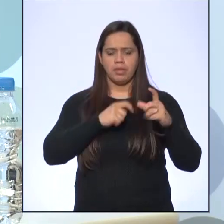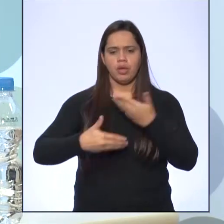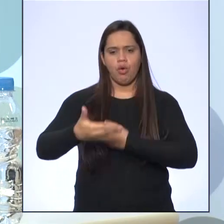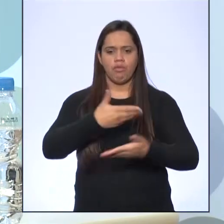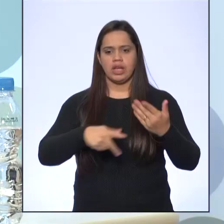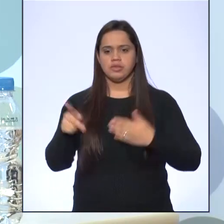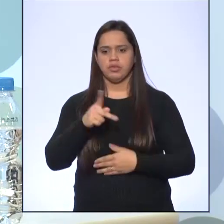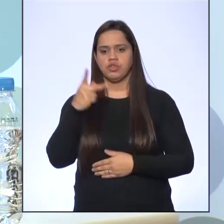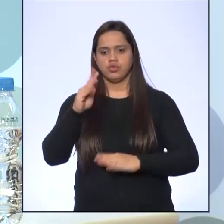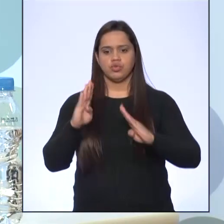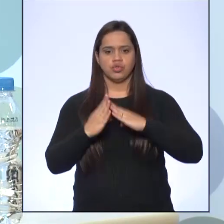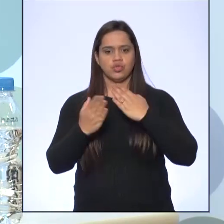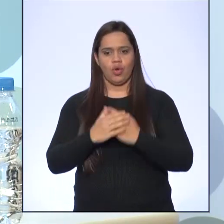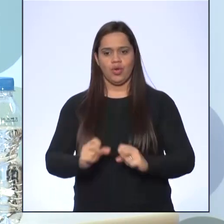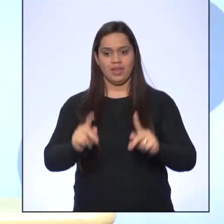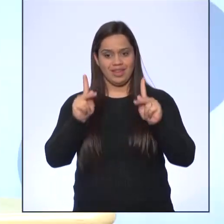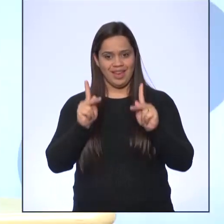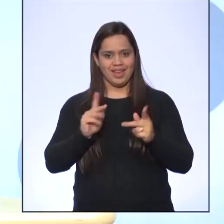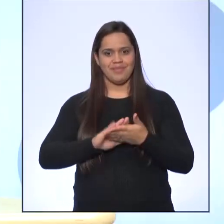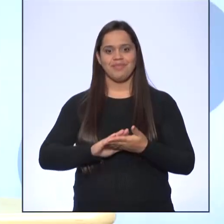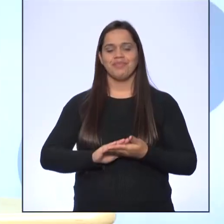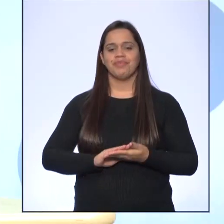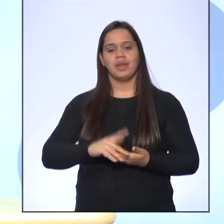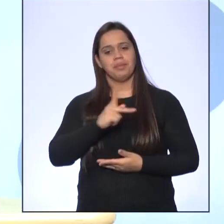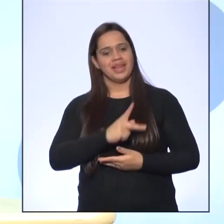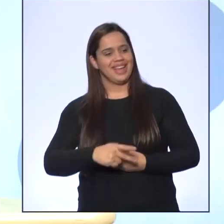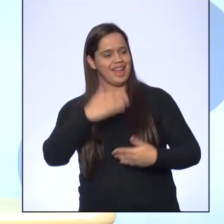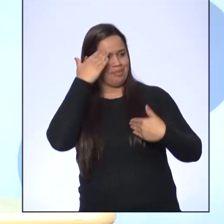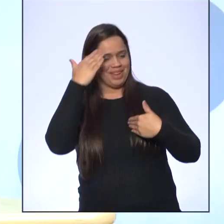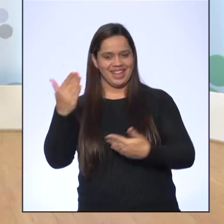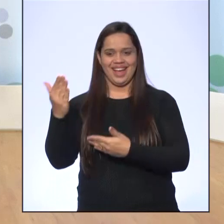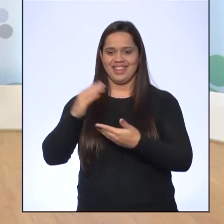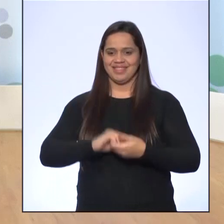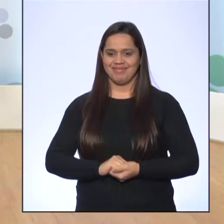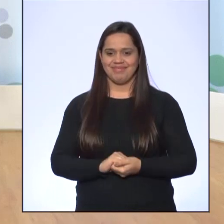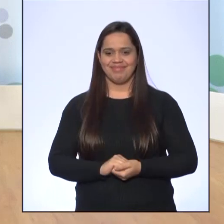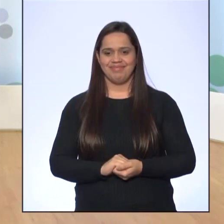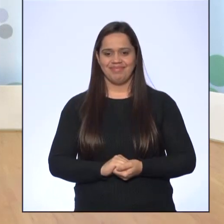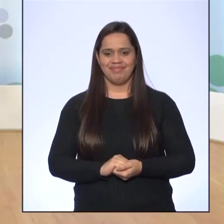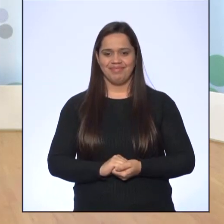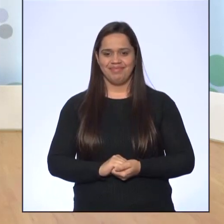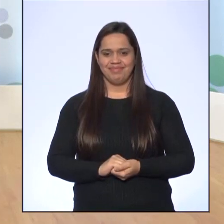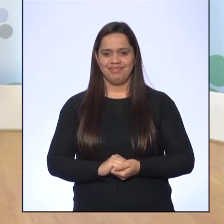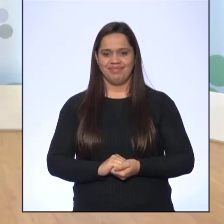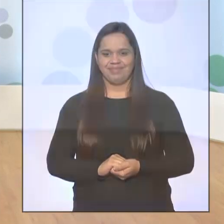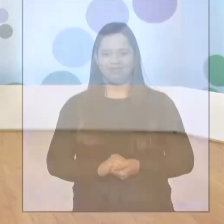conversem com os professores de vocês. E é isso. Obrigada, professora Paula. Obrigada a Obrigada, todos. Priscila. Tchau, tchau.